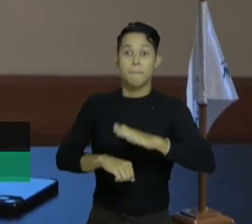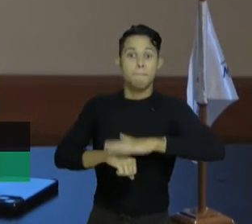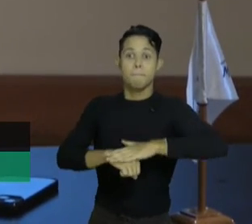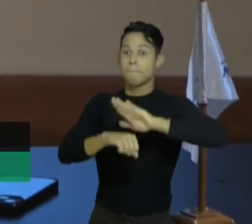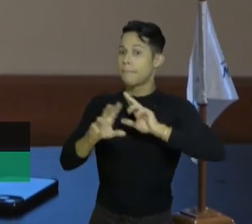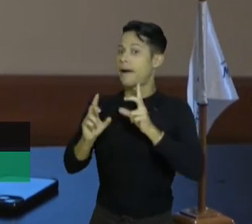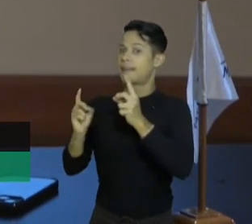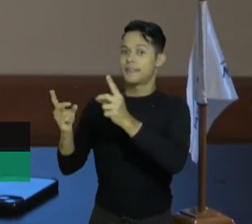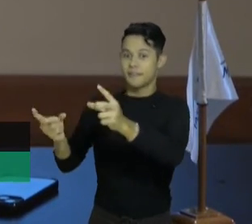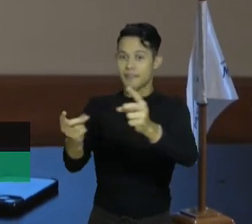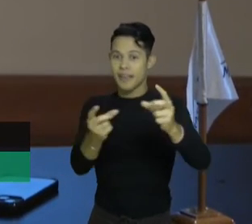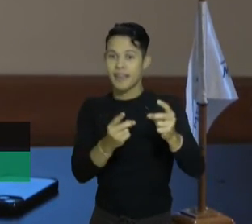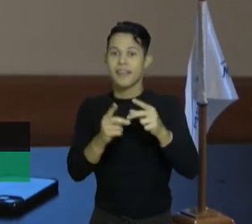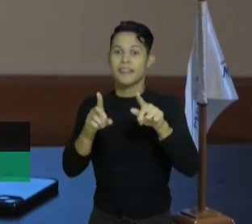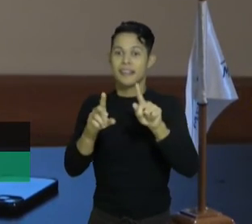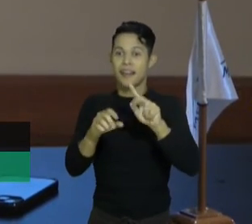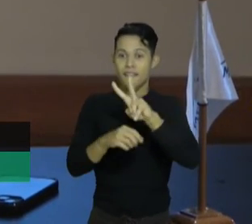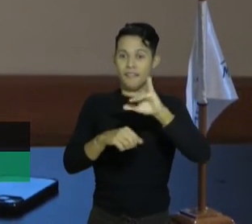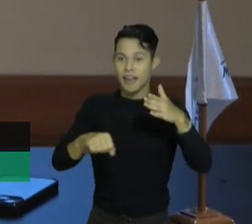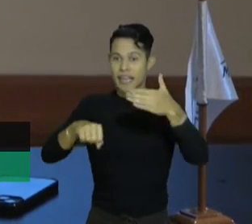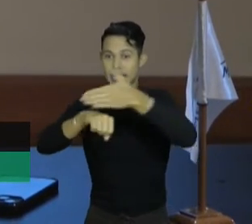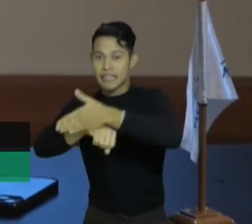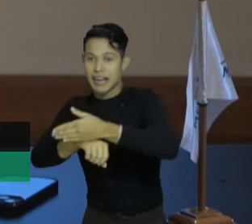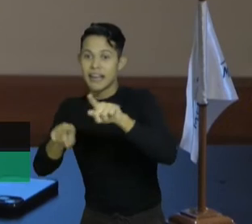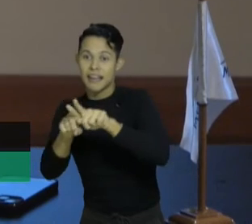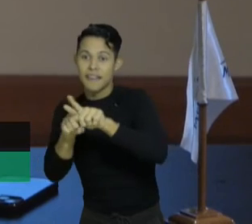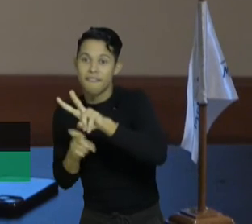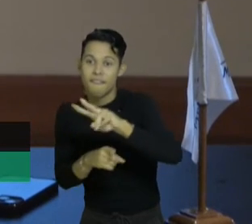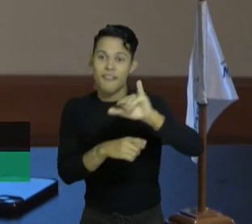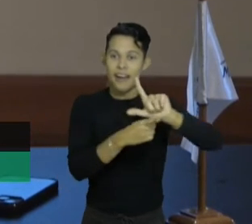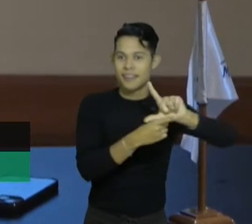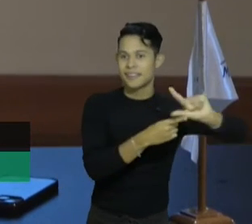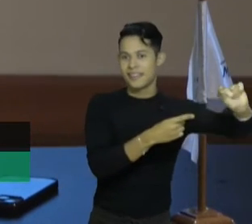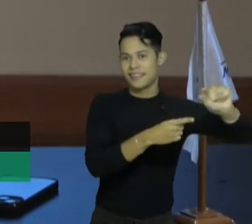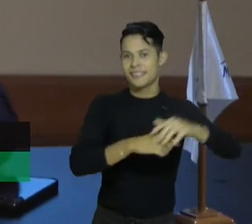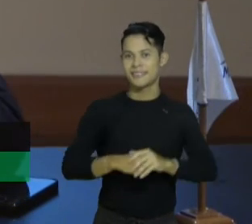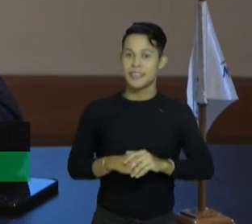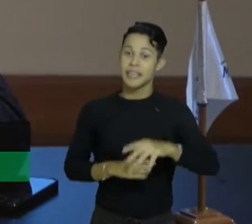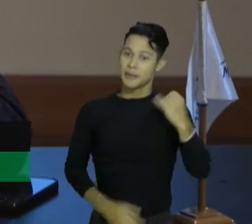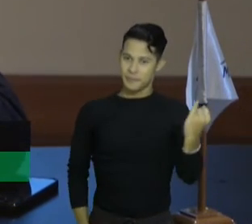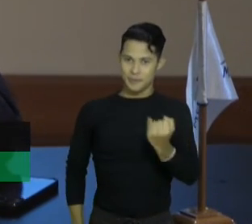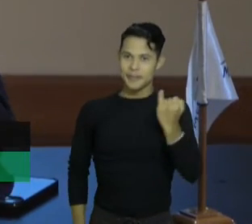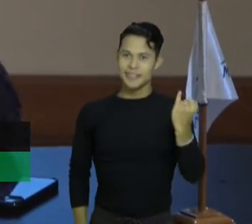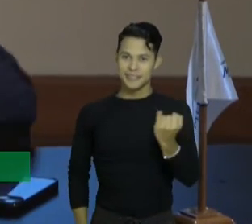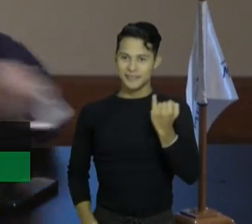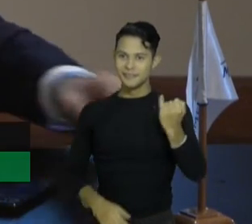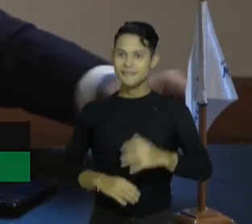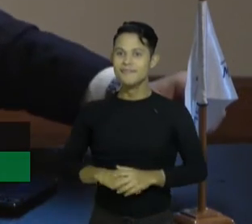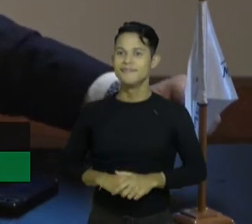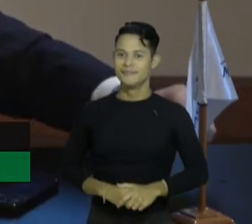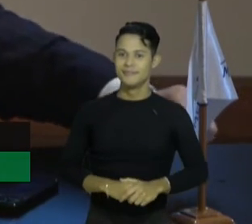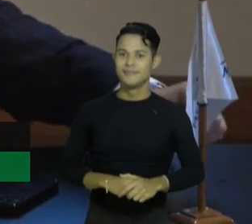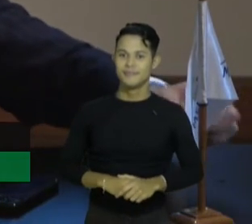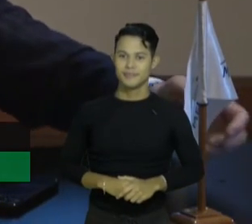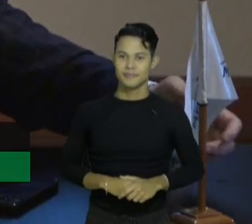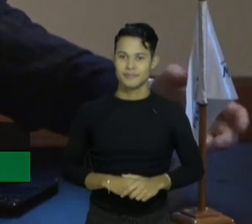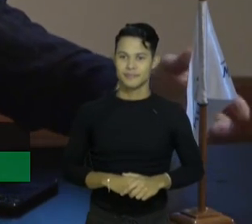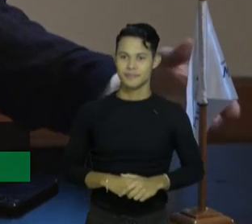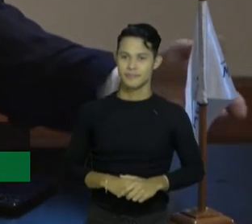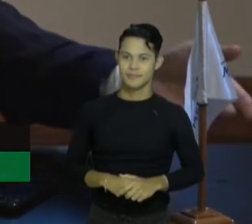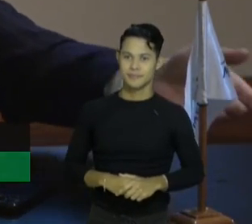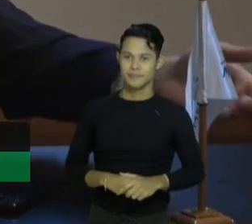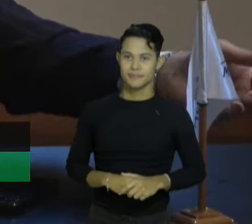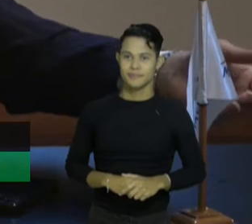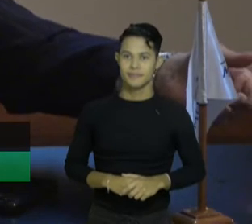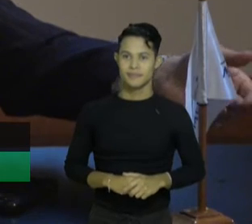bloco mais Comércio intrabloco tá isso é isso é é importante eh como é que eu passo